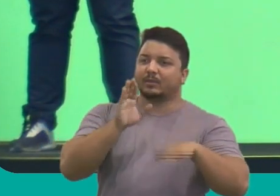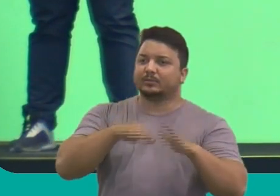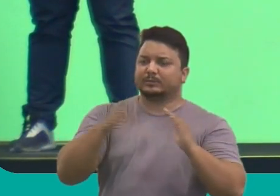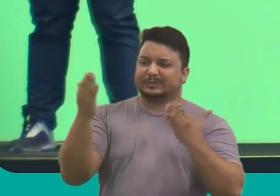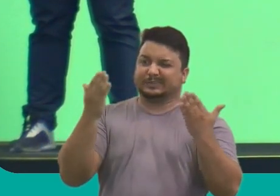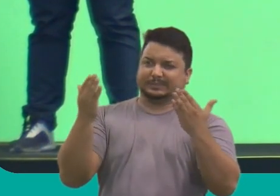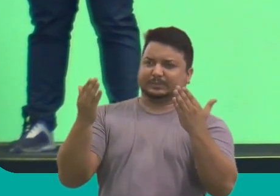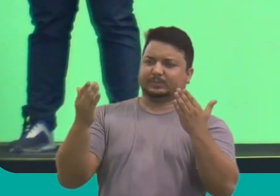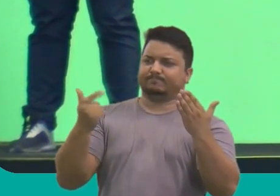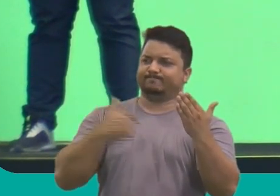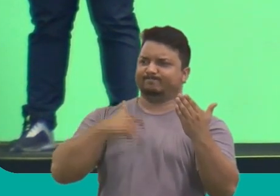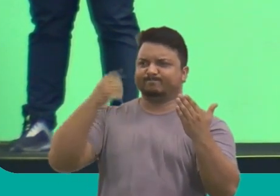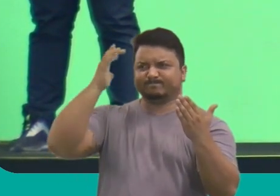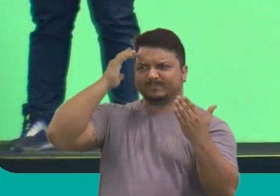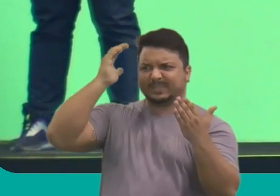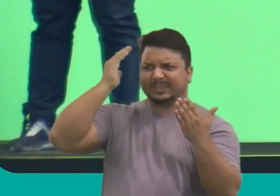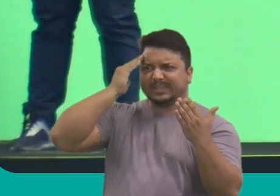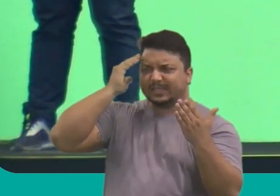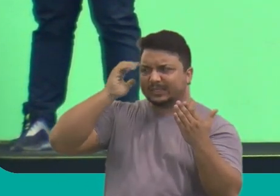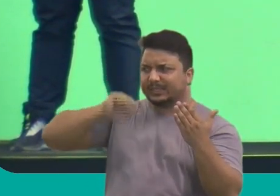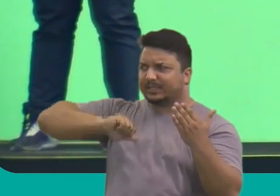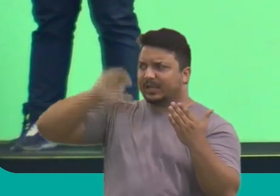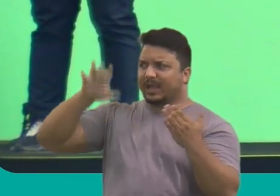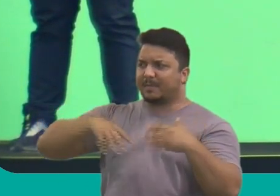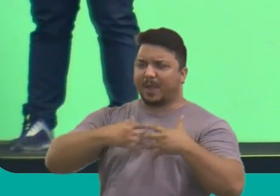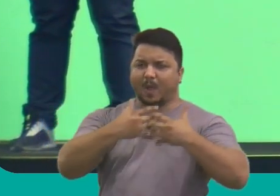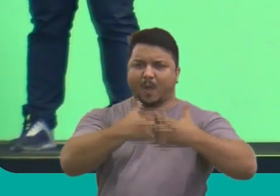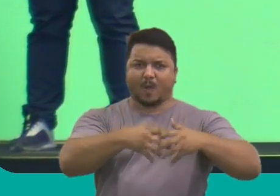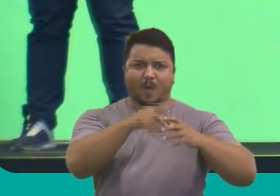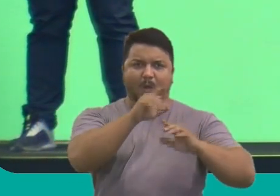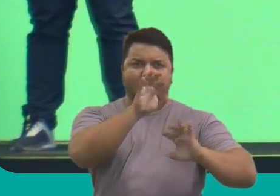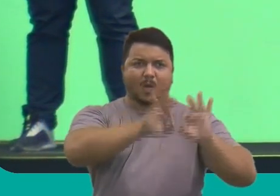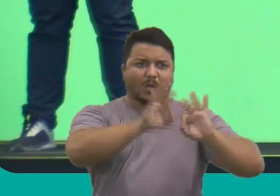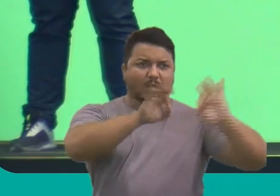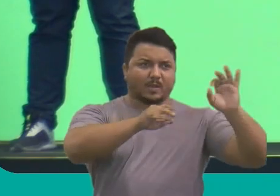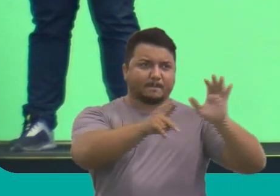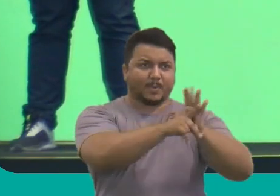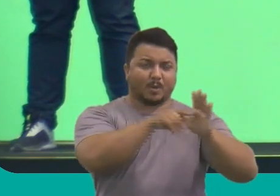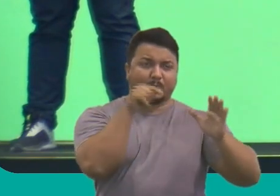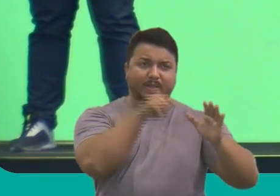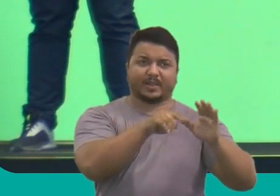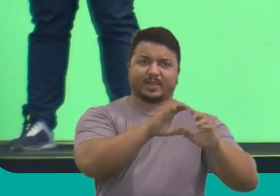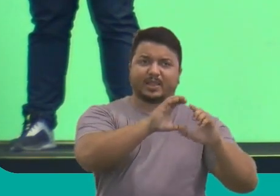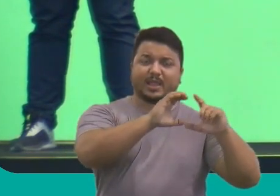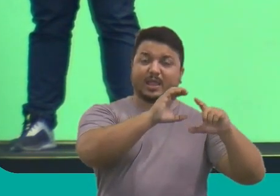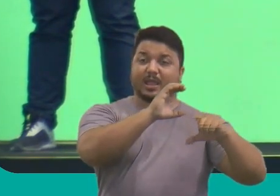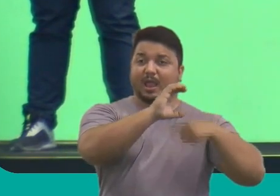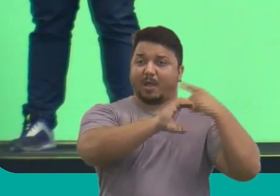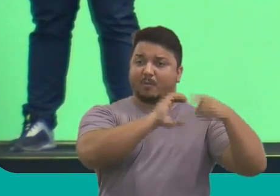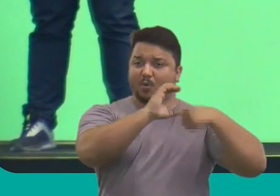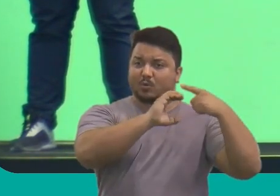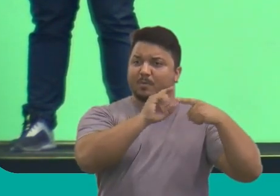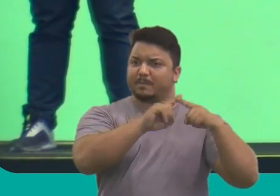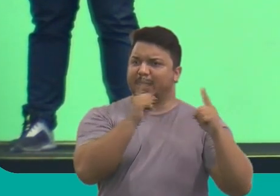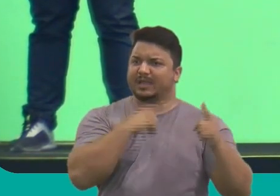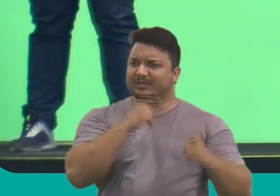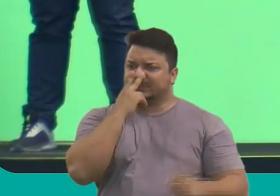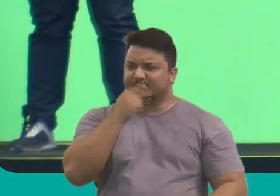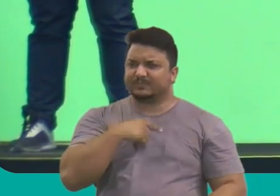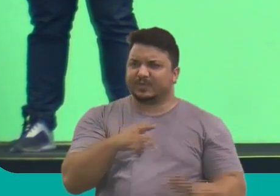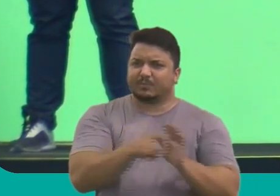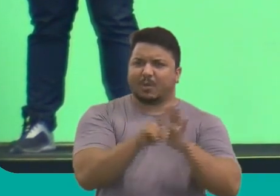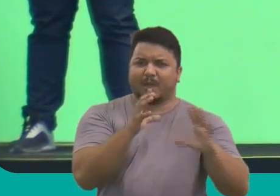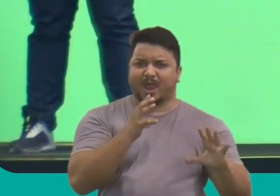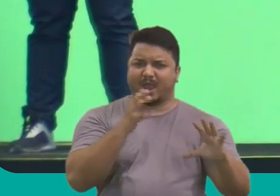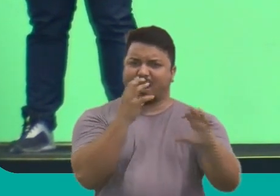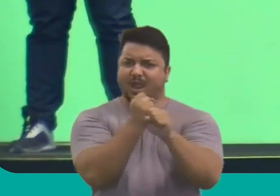Vixe, eu até entendo esse negócio de orgânica, esse carbono aí, mas quando chega em estequiometria, eu